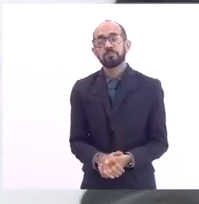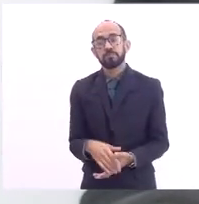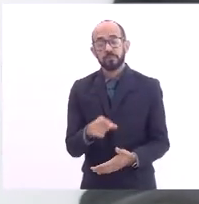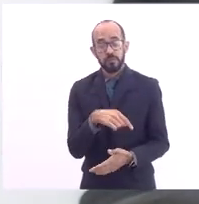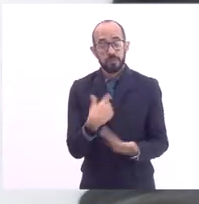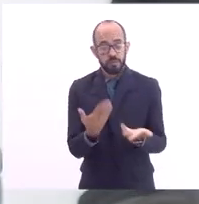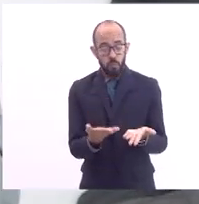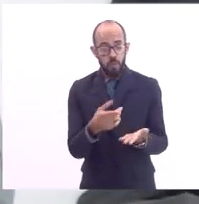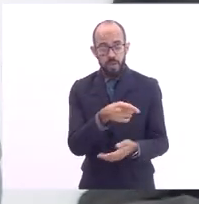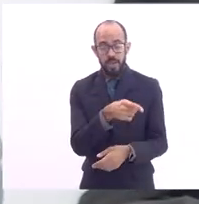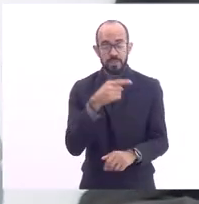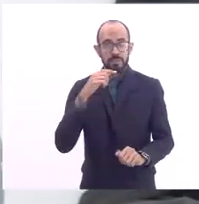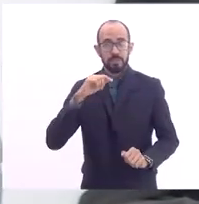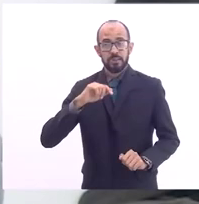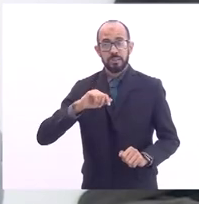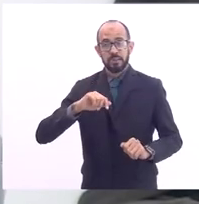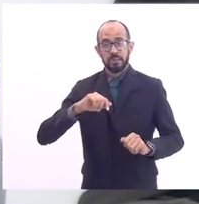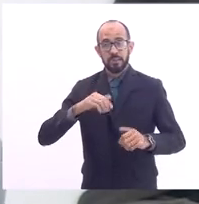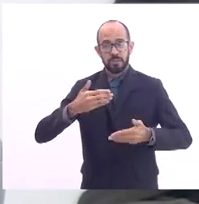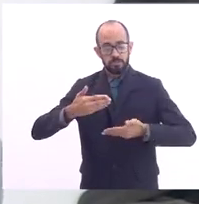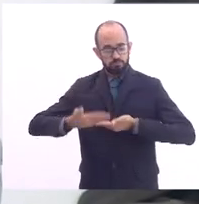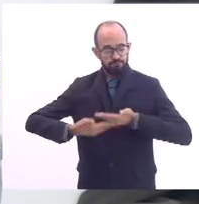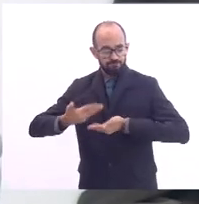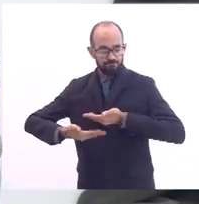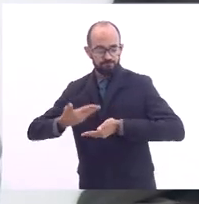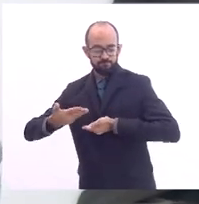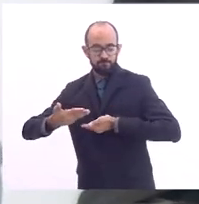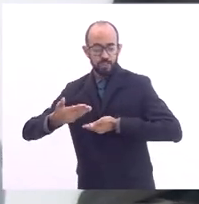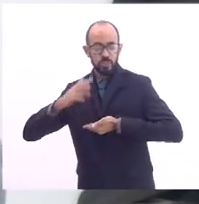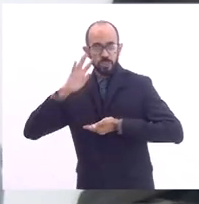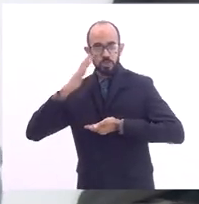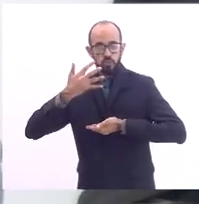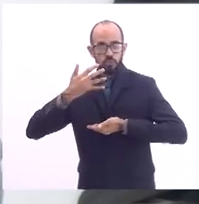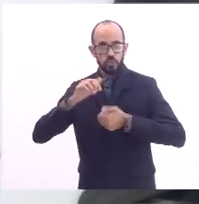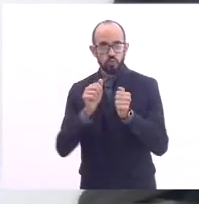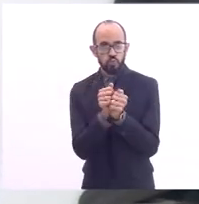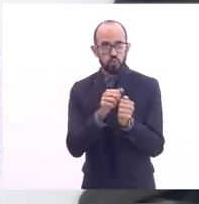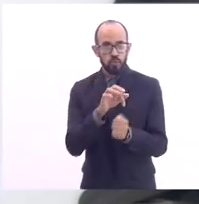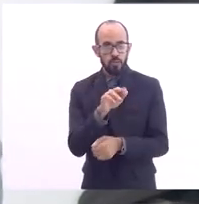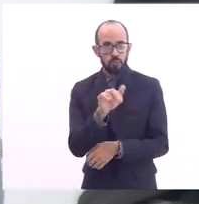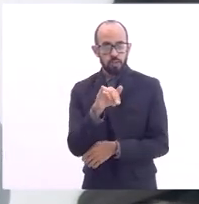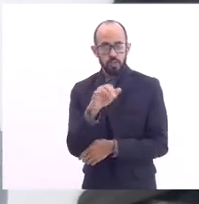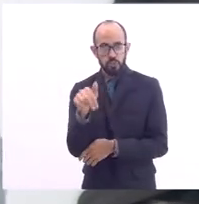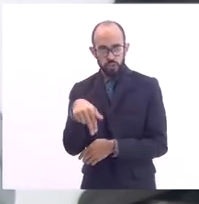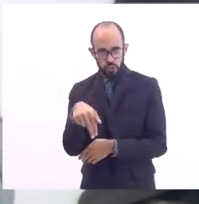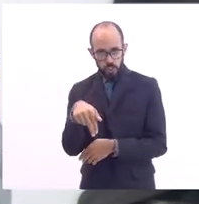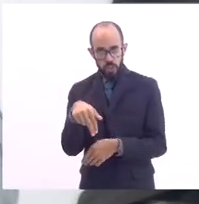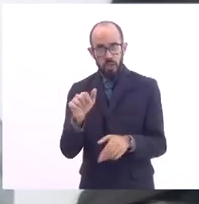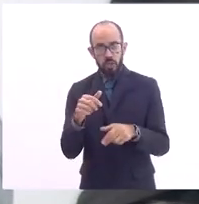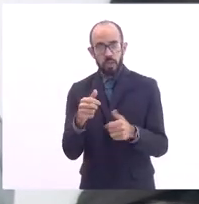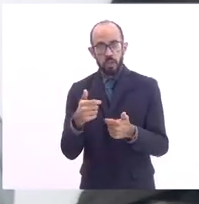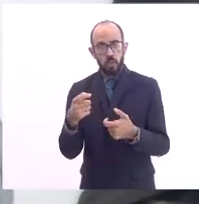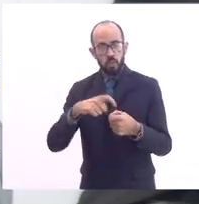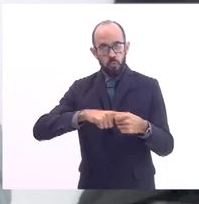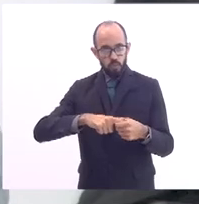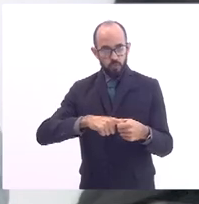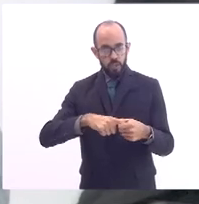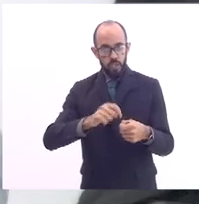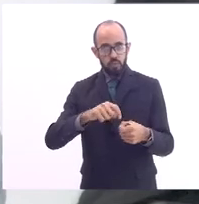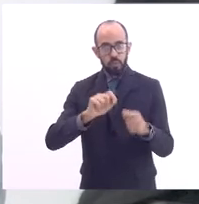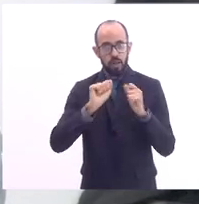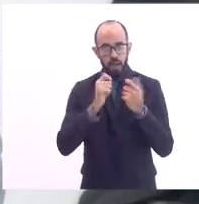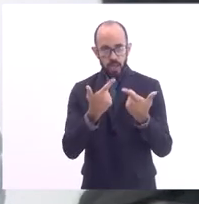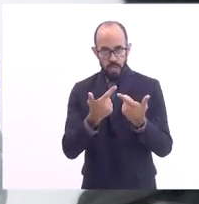entendimento nós estamos buscando e resolvendo por meio da Fiejan, com o apoio desta casa. É um trabalho em paralelo. Com a Fiejan